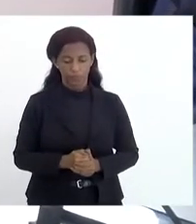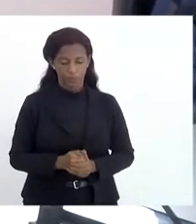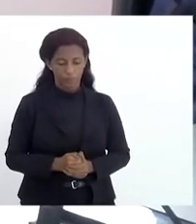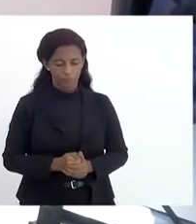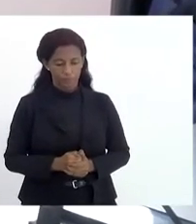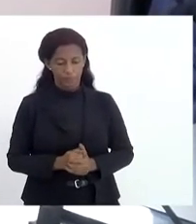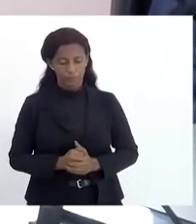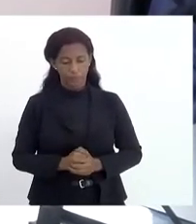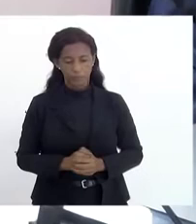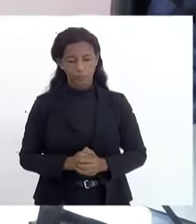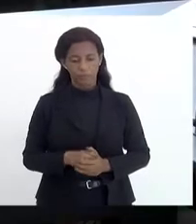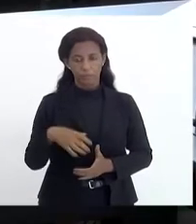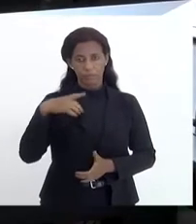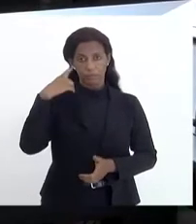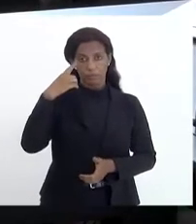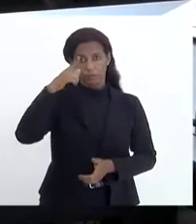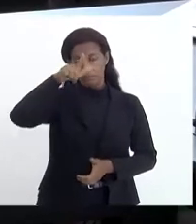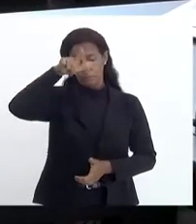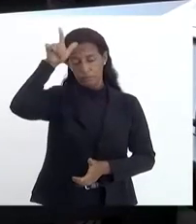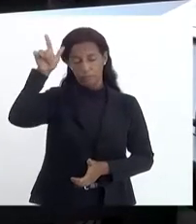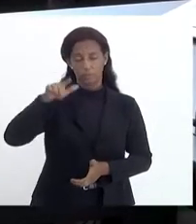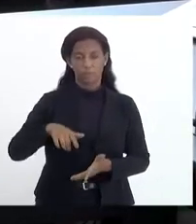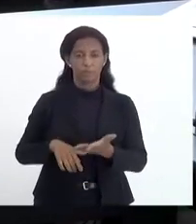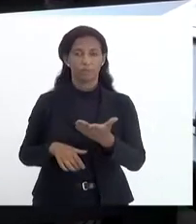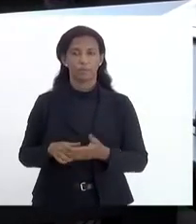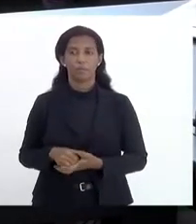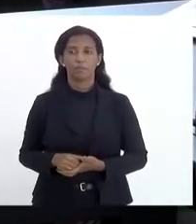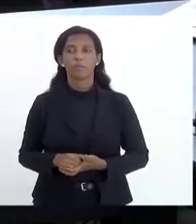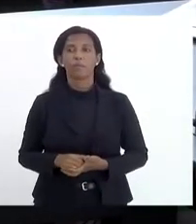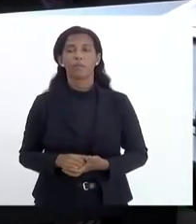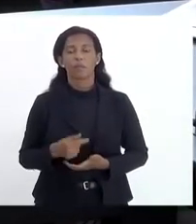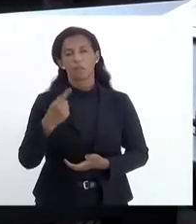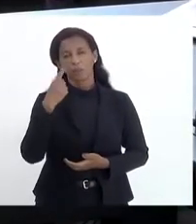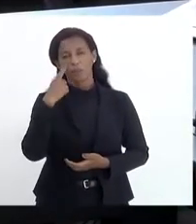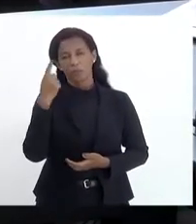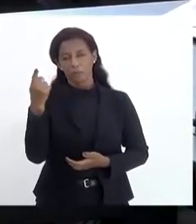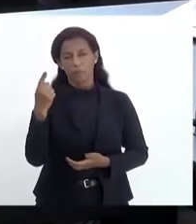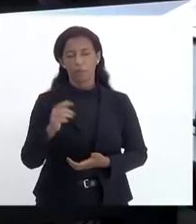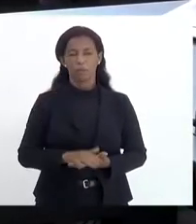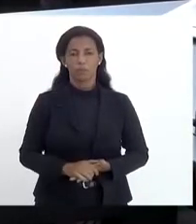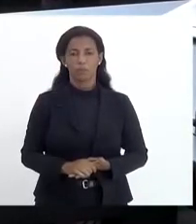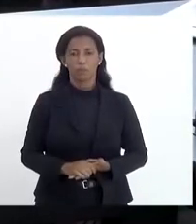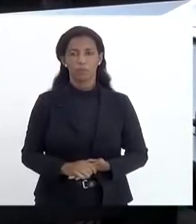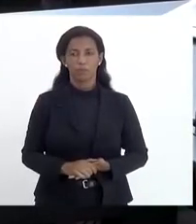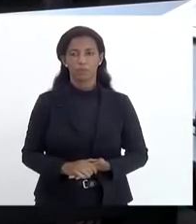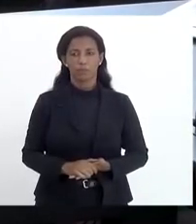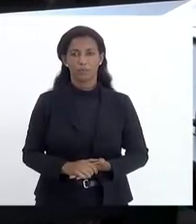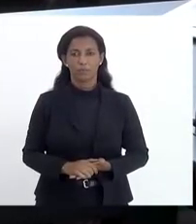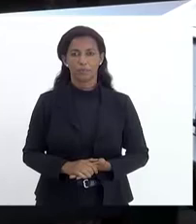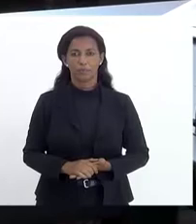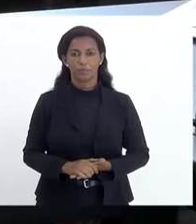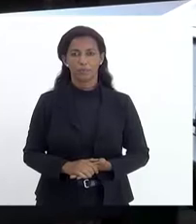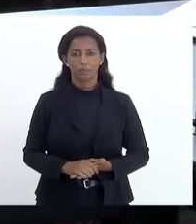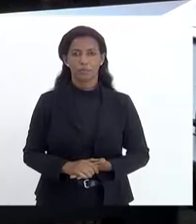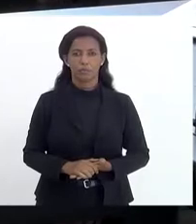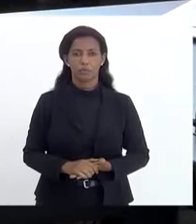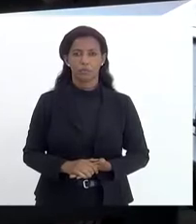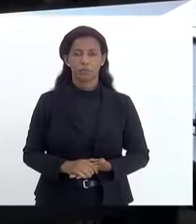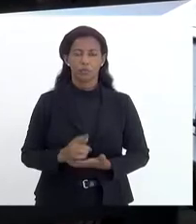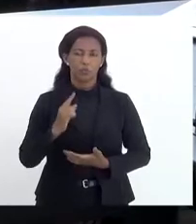senhor deputado Paulo. Eu queria verificar uma hipótese levantada pela deputada Dani